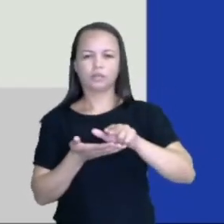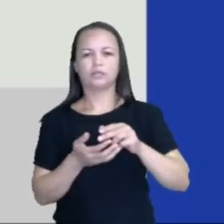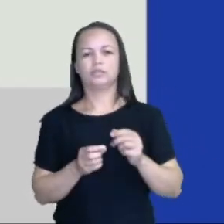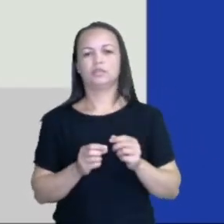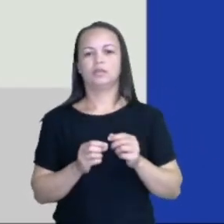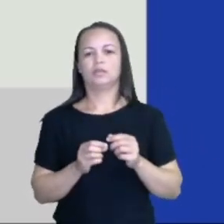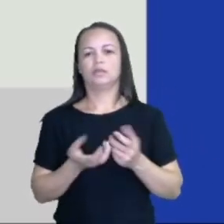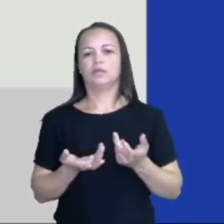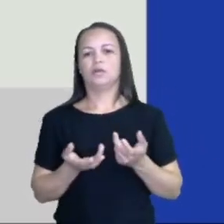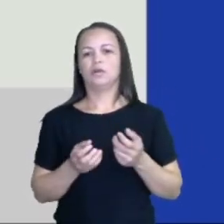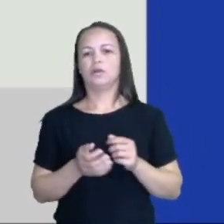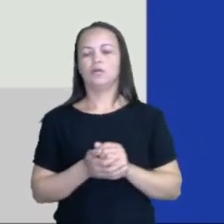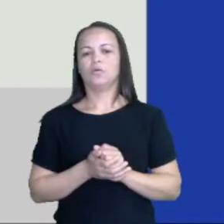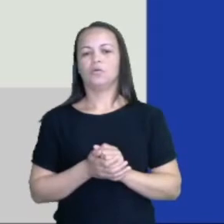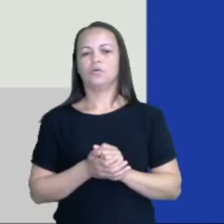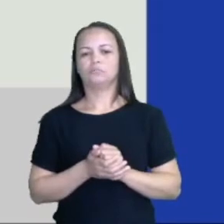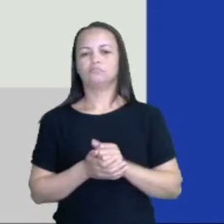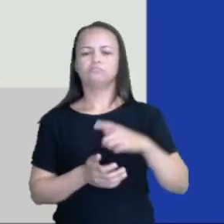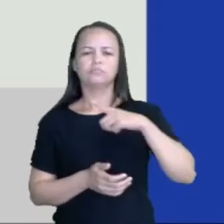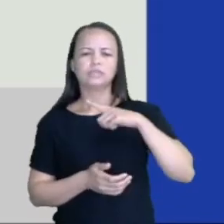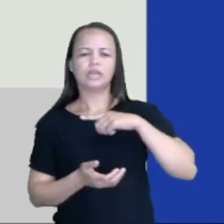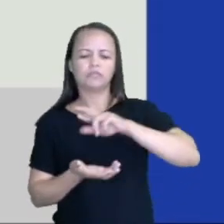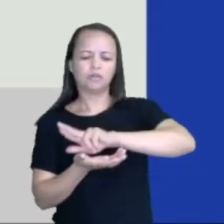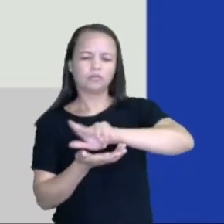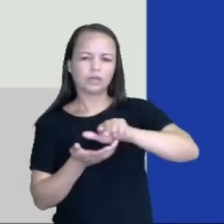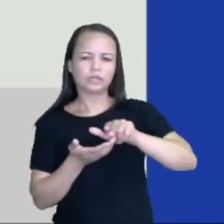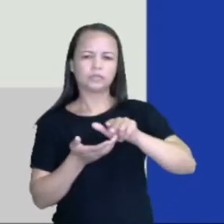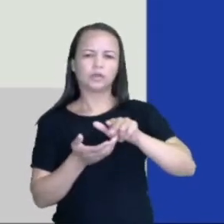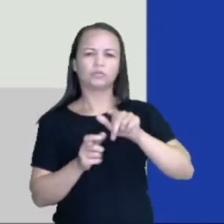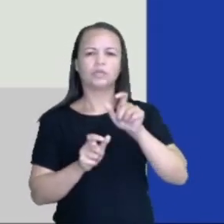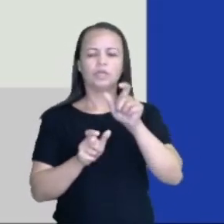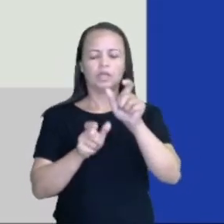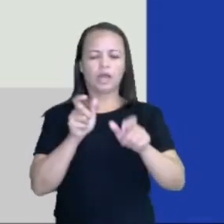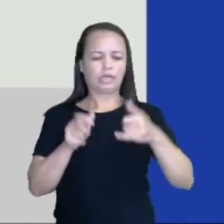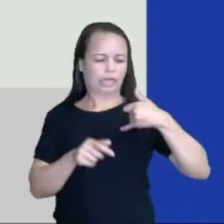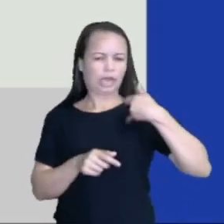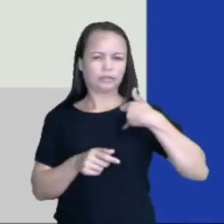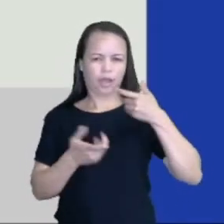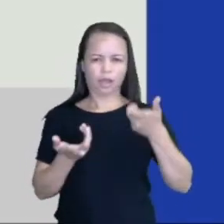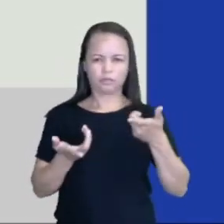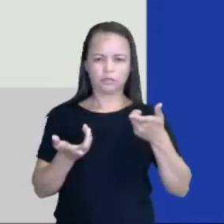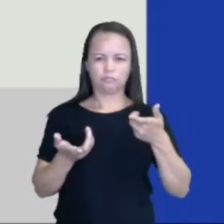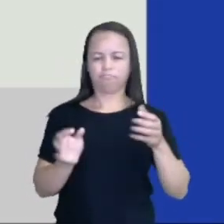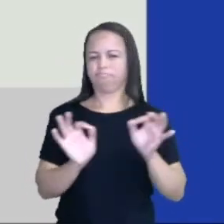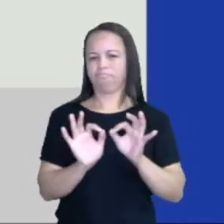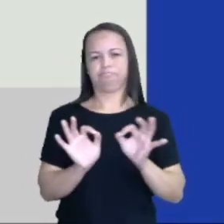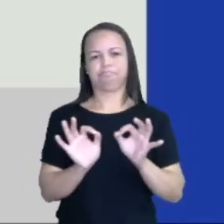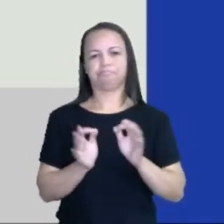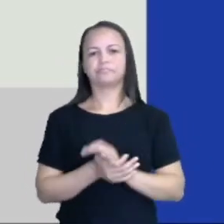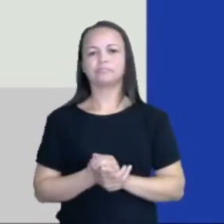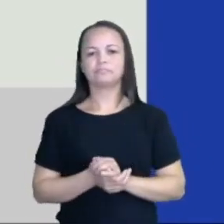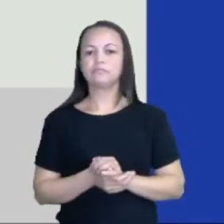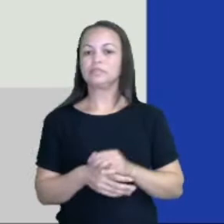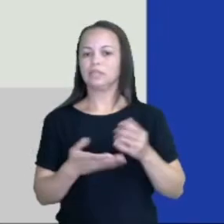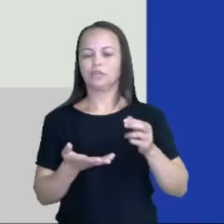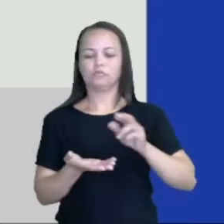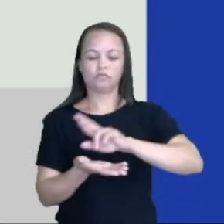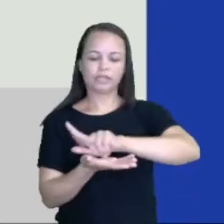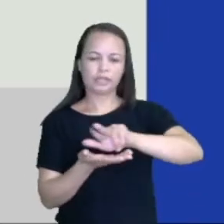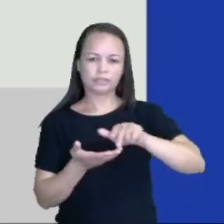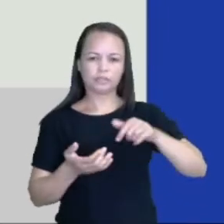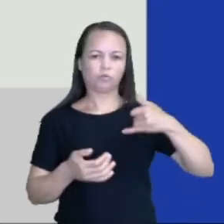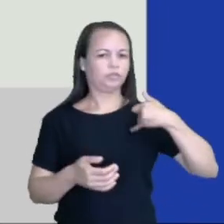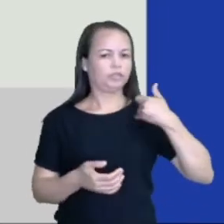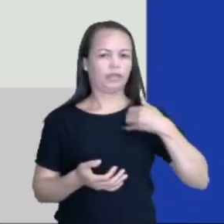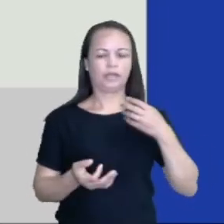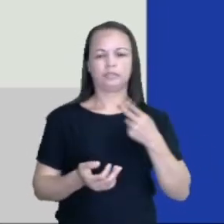modificação na forma de utilizar a língua por conta da questão da idade, da faixa etária? Não. Então, não pode ser variação de